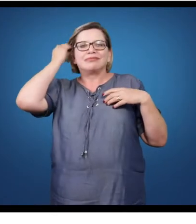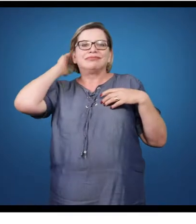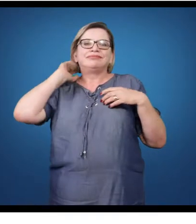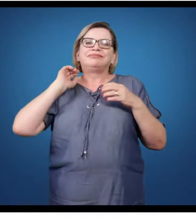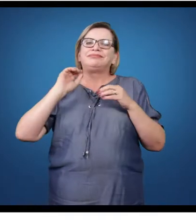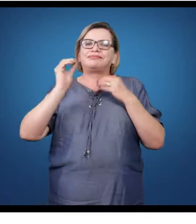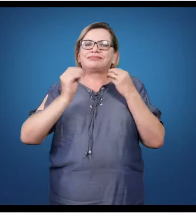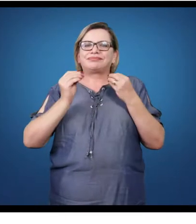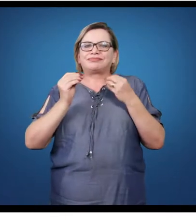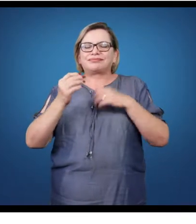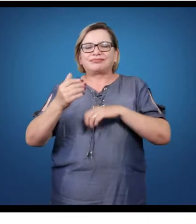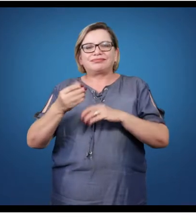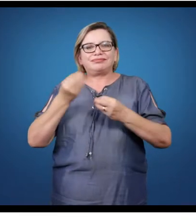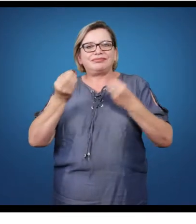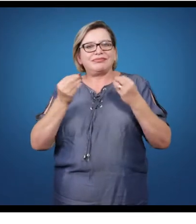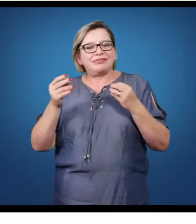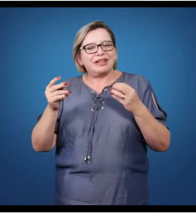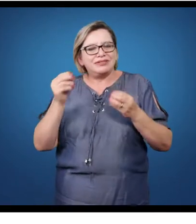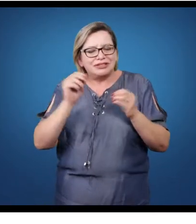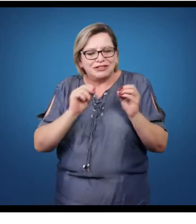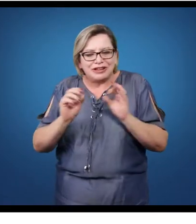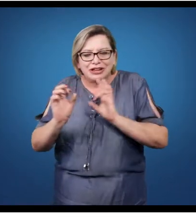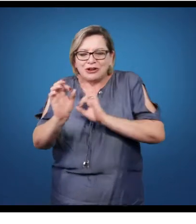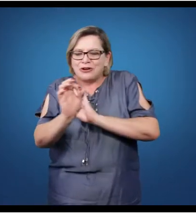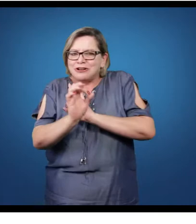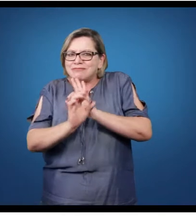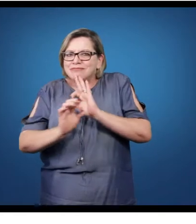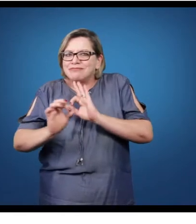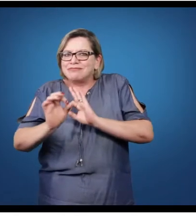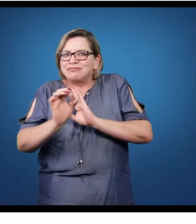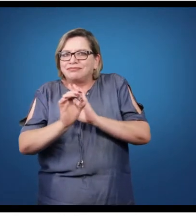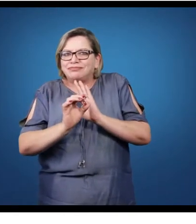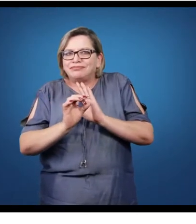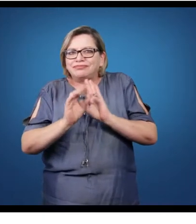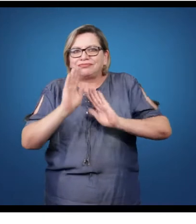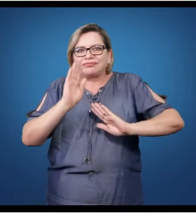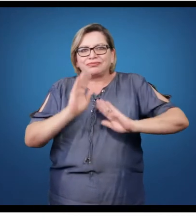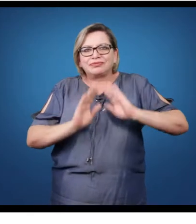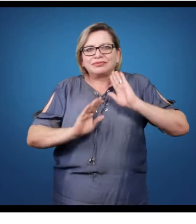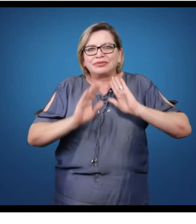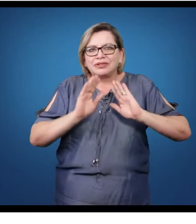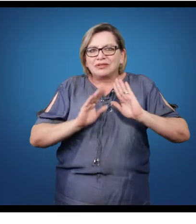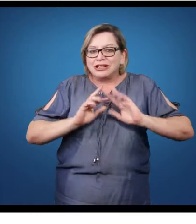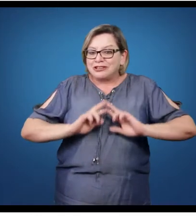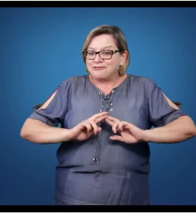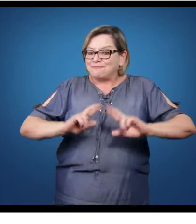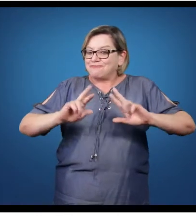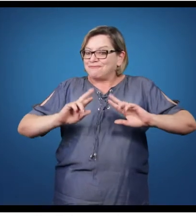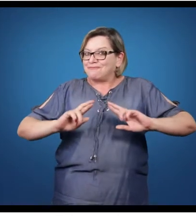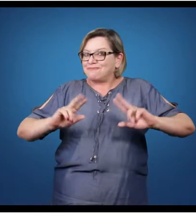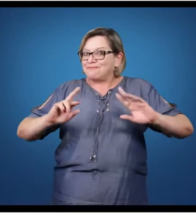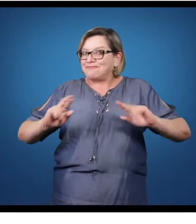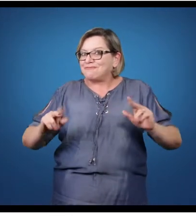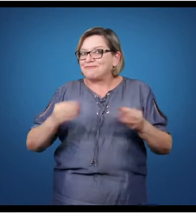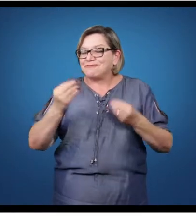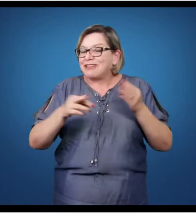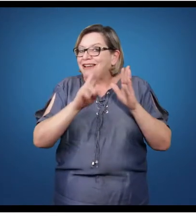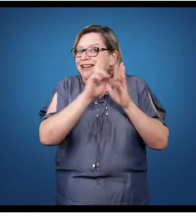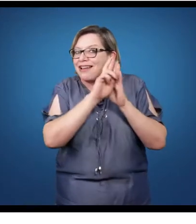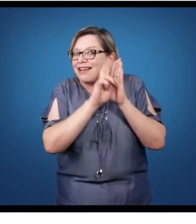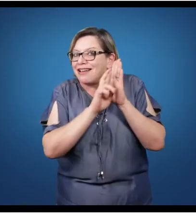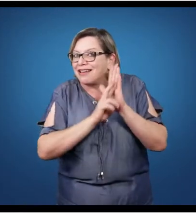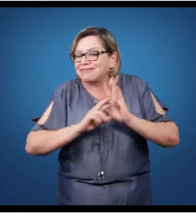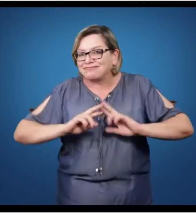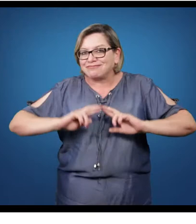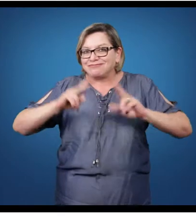funcional da educação física irá colocar em colocar alguma diversificação nessas atividades como